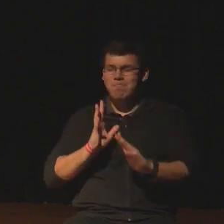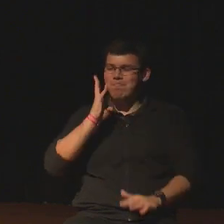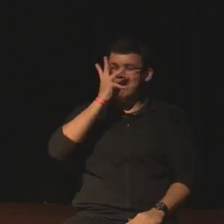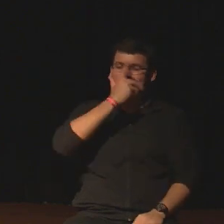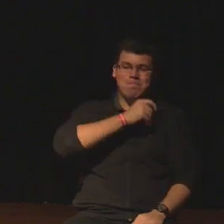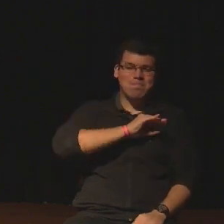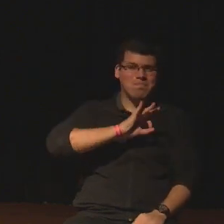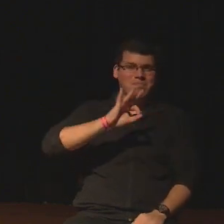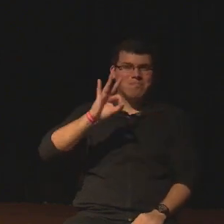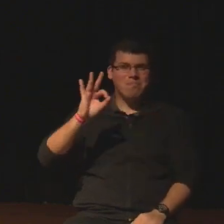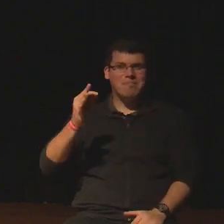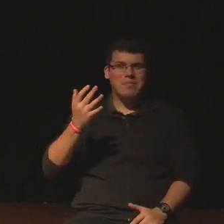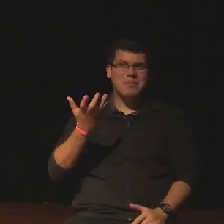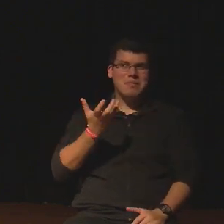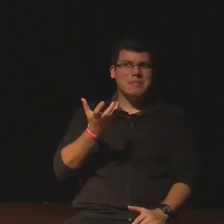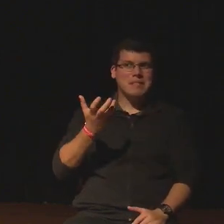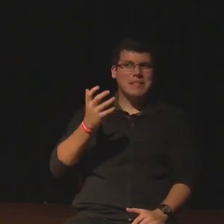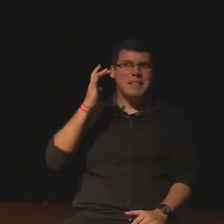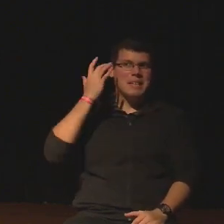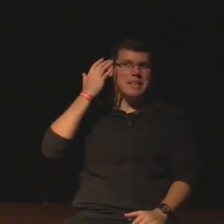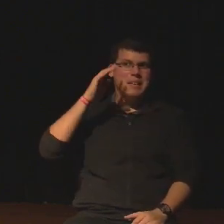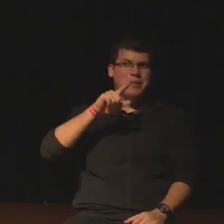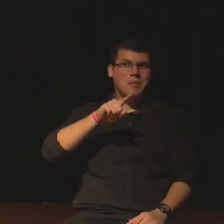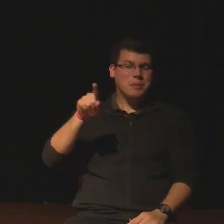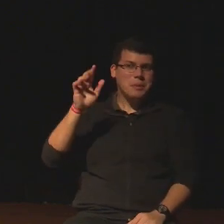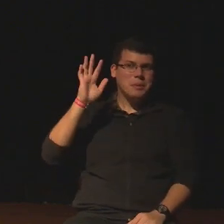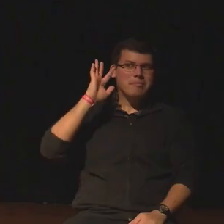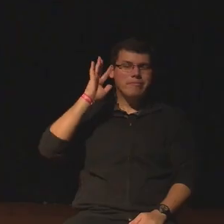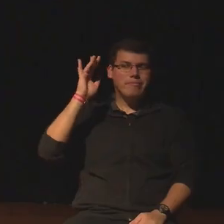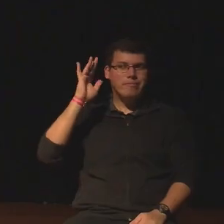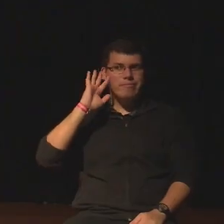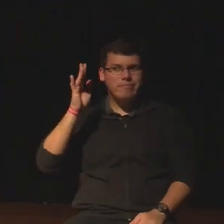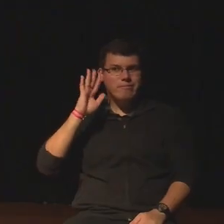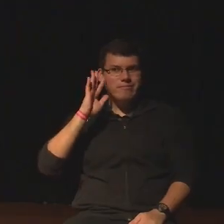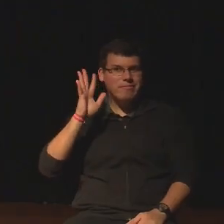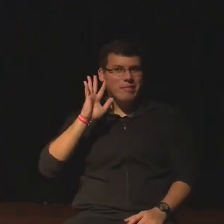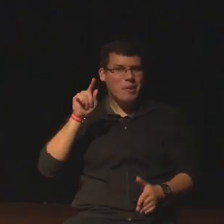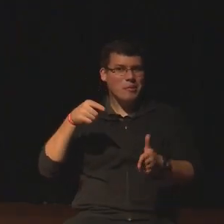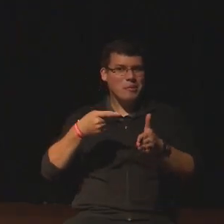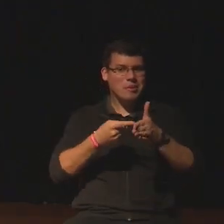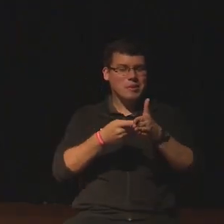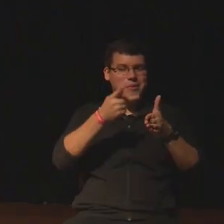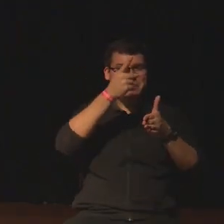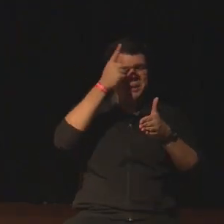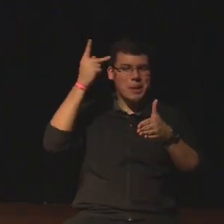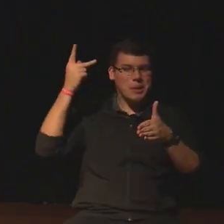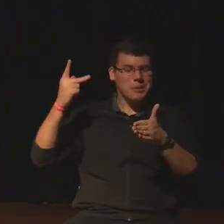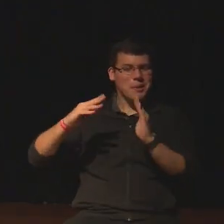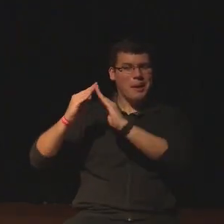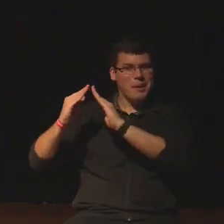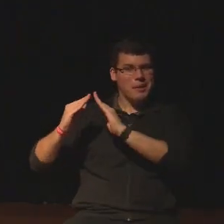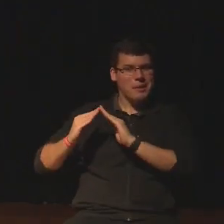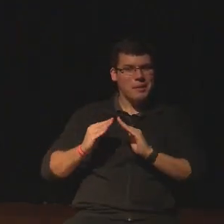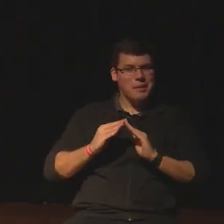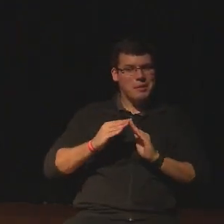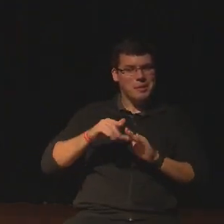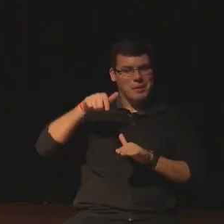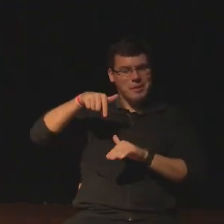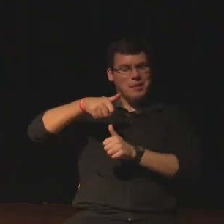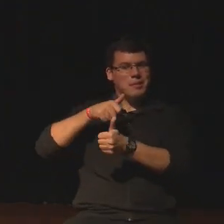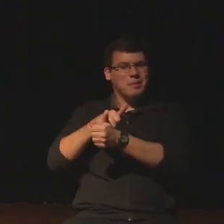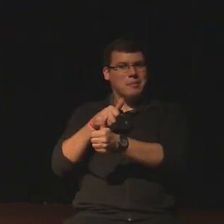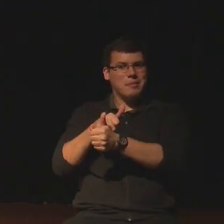que pensassem um pouco em quem mora aqui nessa área aqui, mais localizada